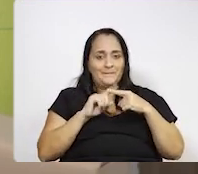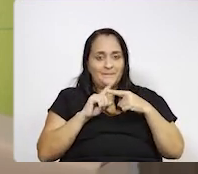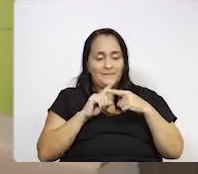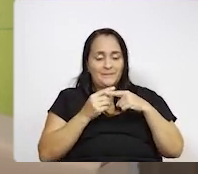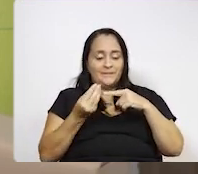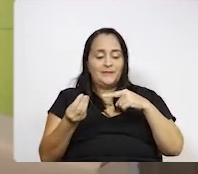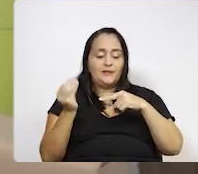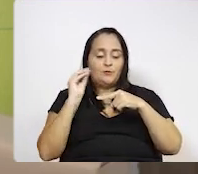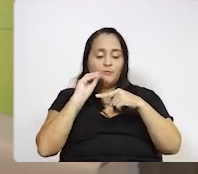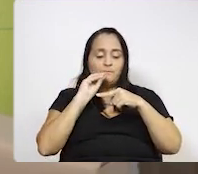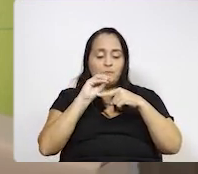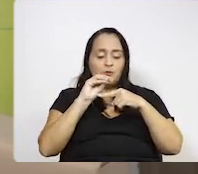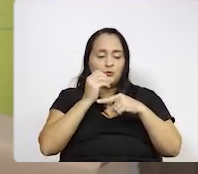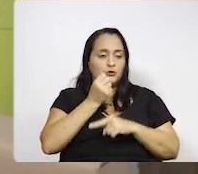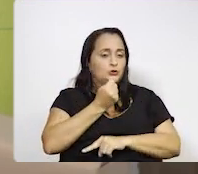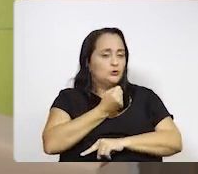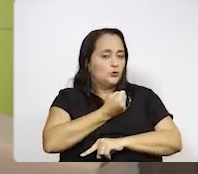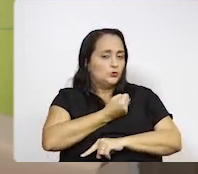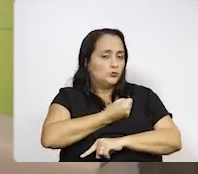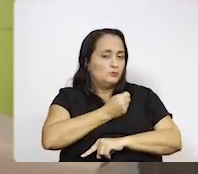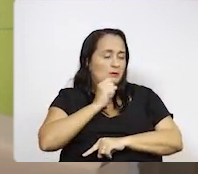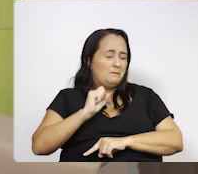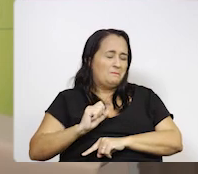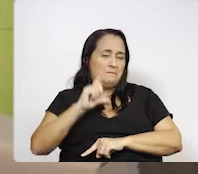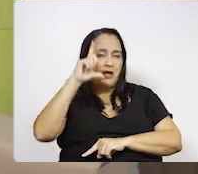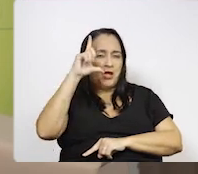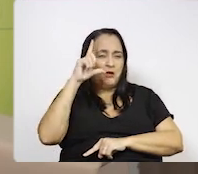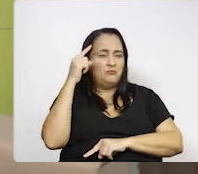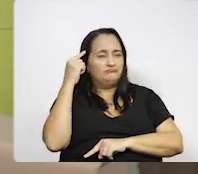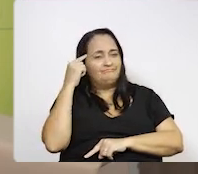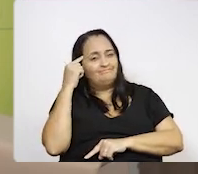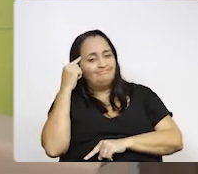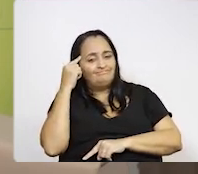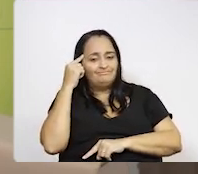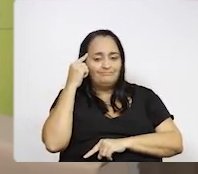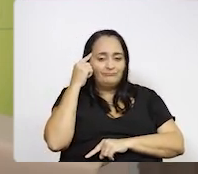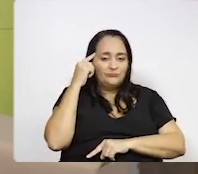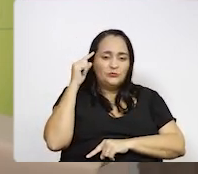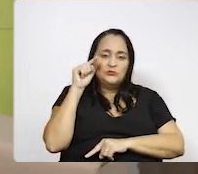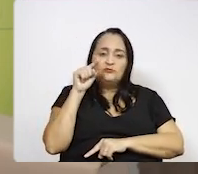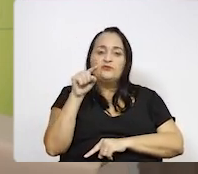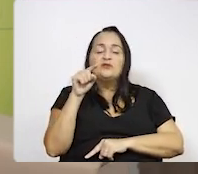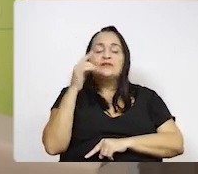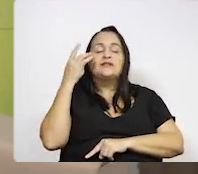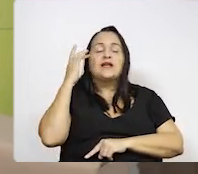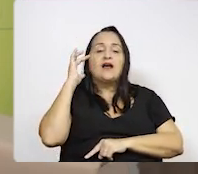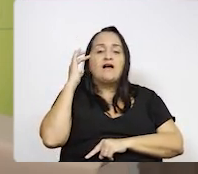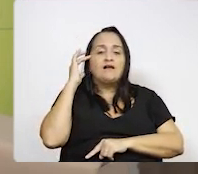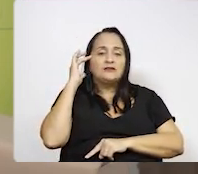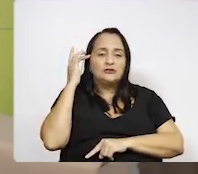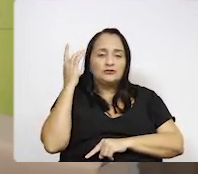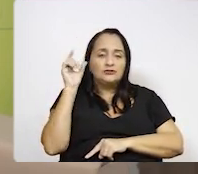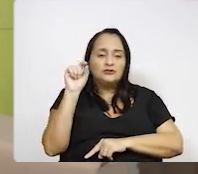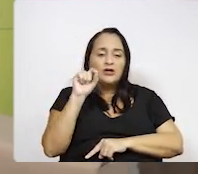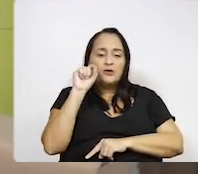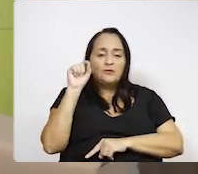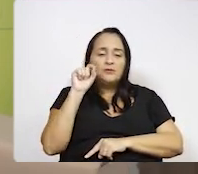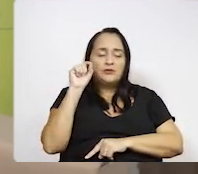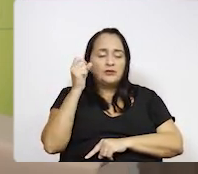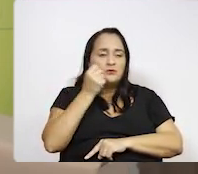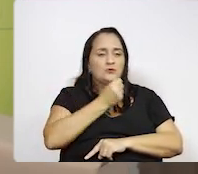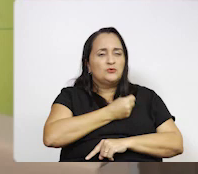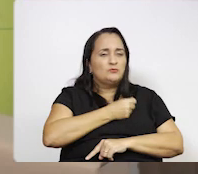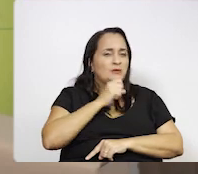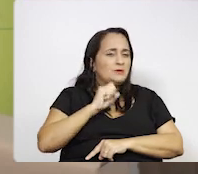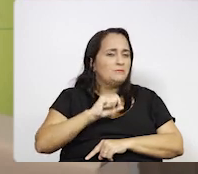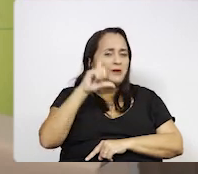maior, né, para você escorregar e achar que seria uma relação igual.